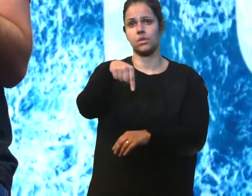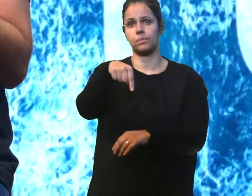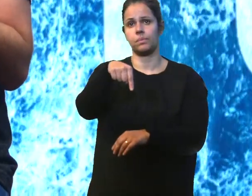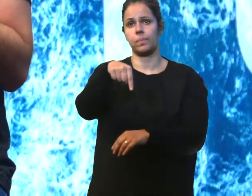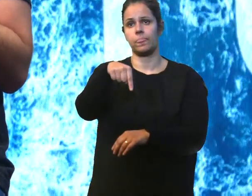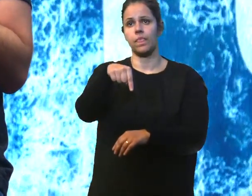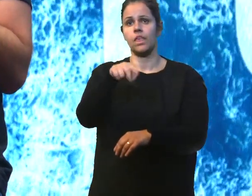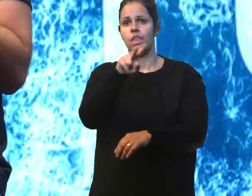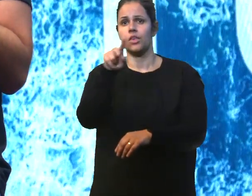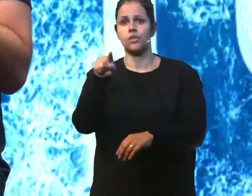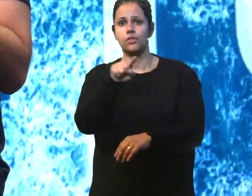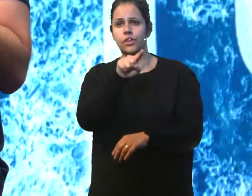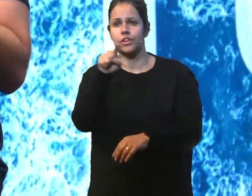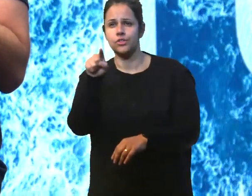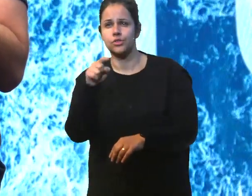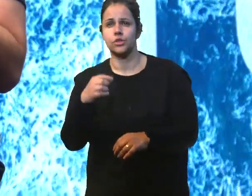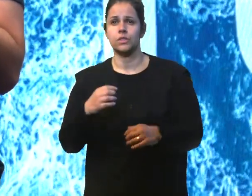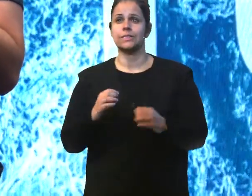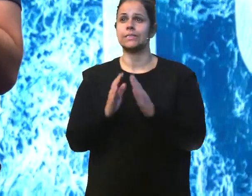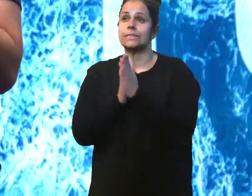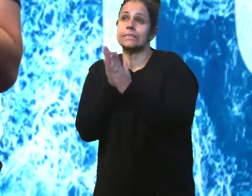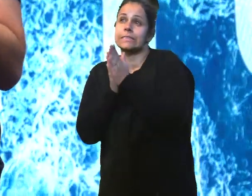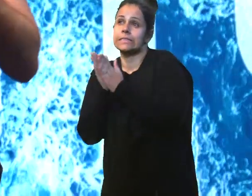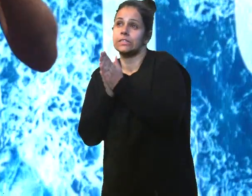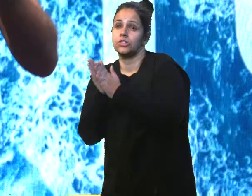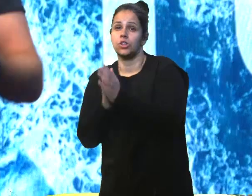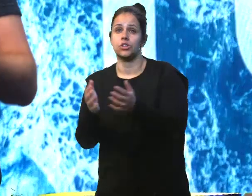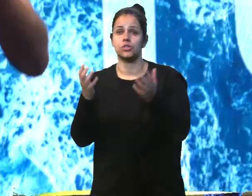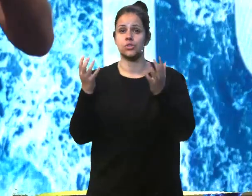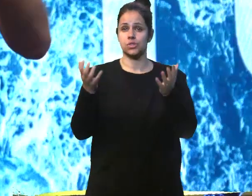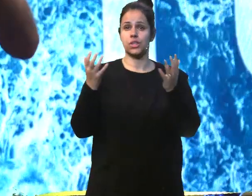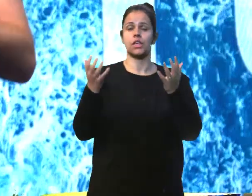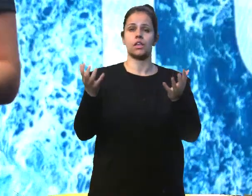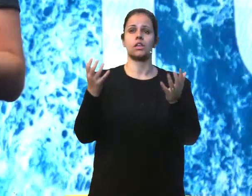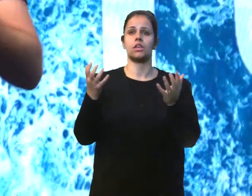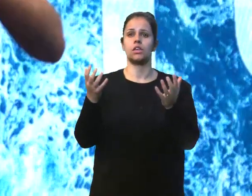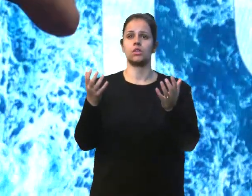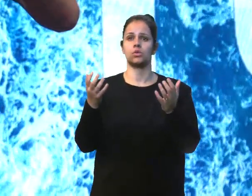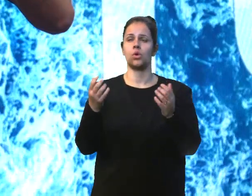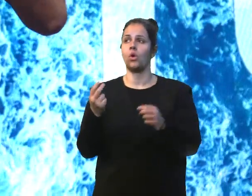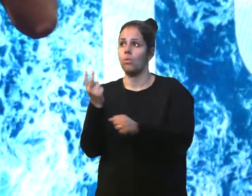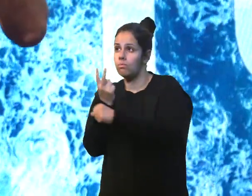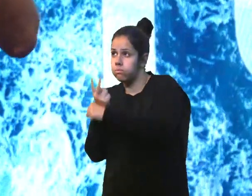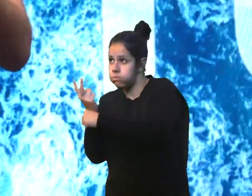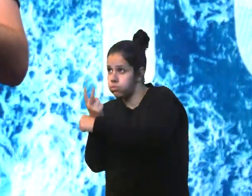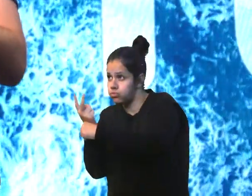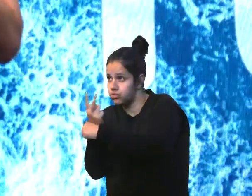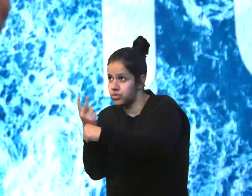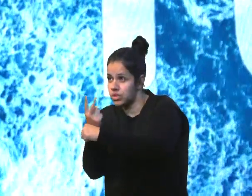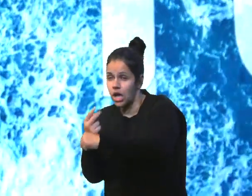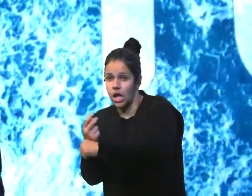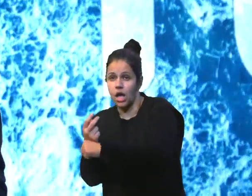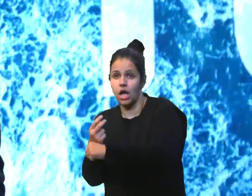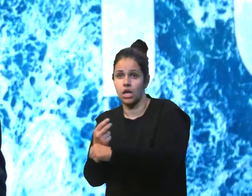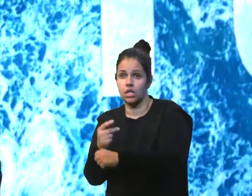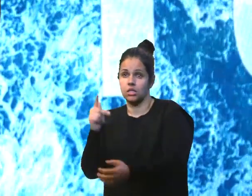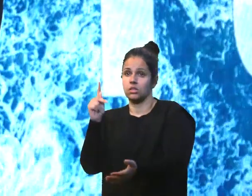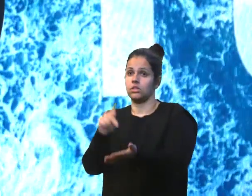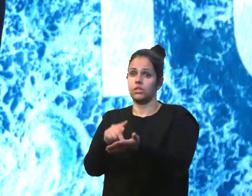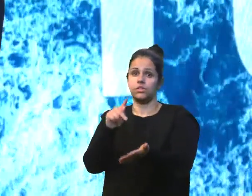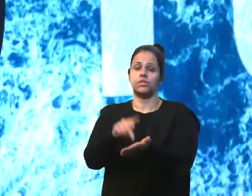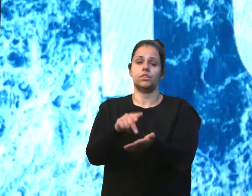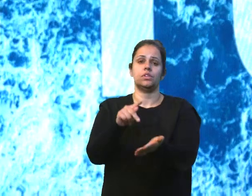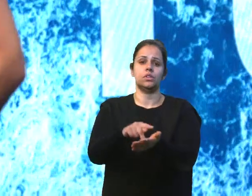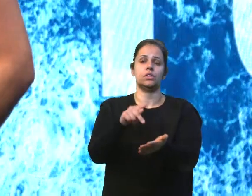sede, a fome de vocês. É tão bonito ver a intimidade que vocês buscam ao Senhor, a intensidade que vocês